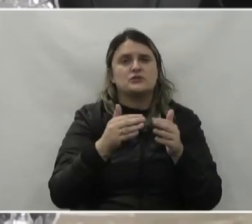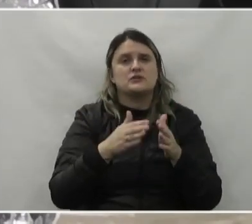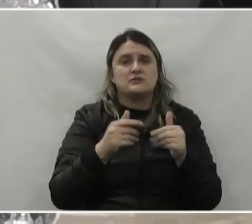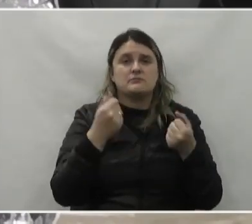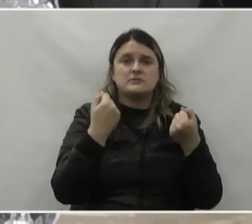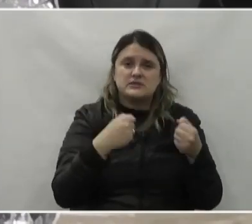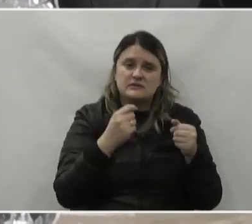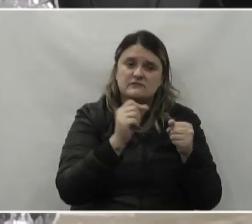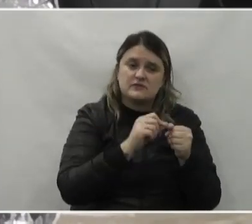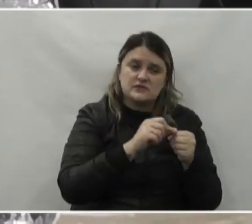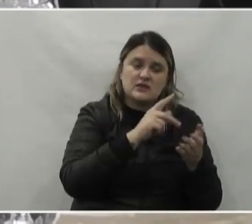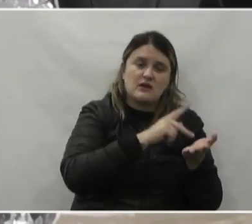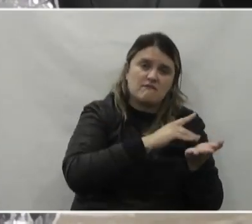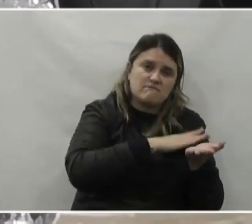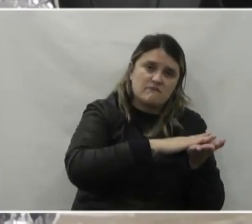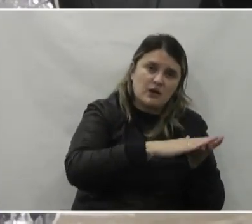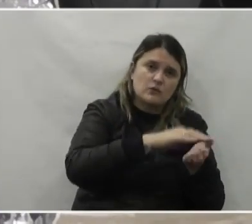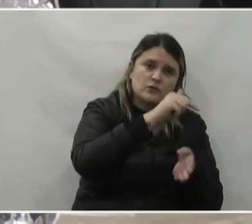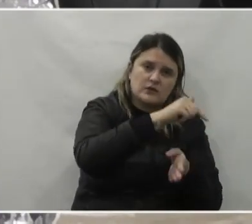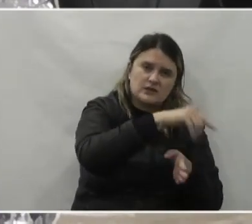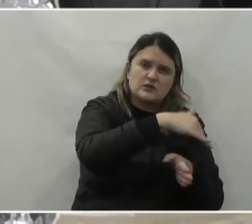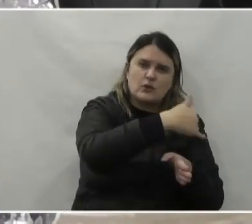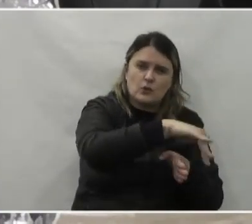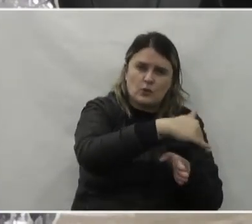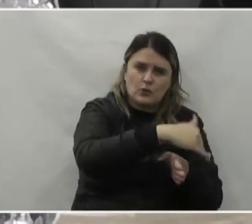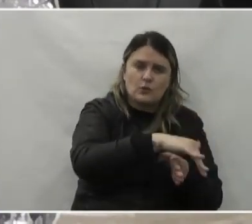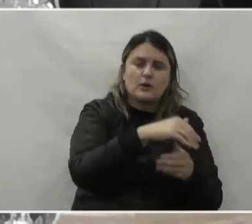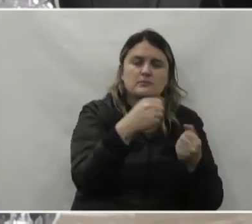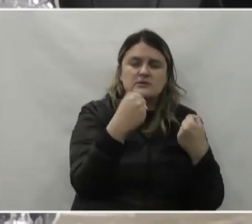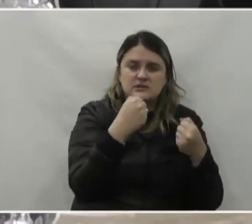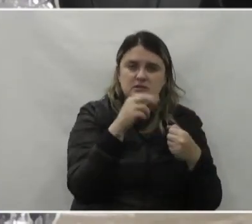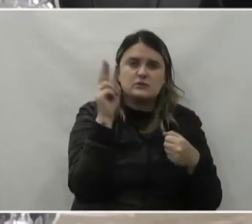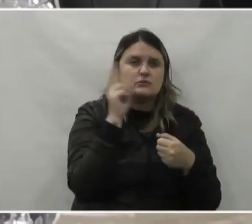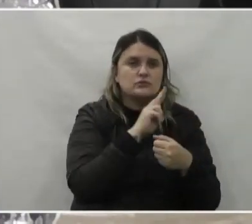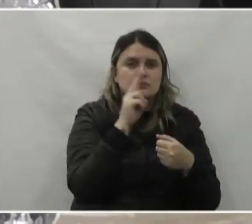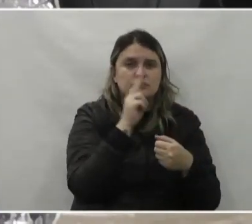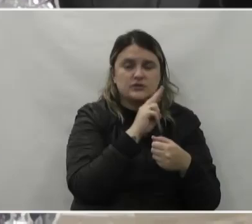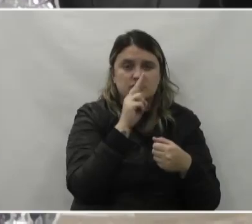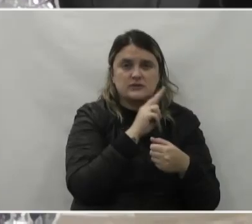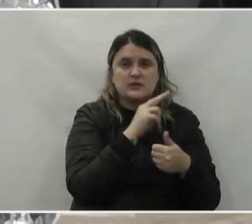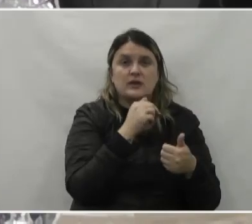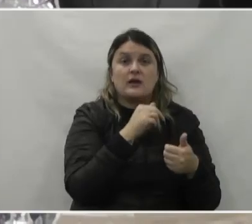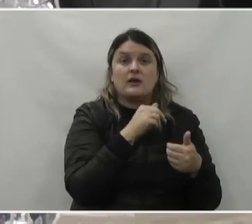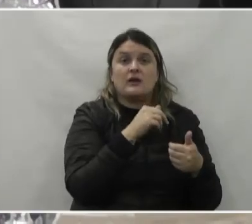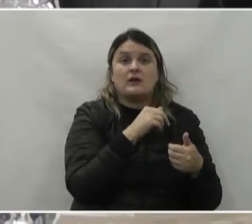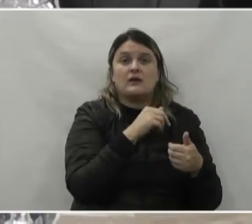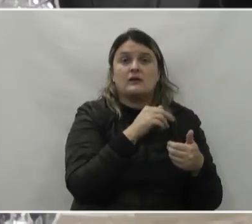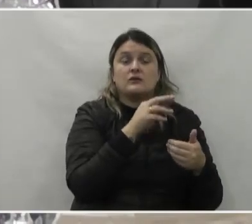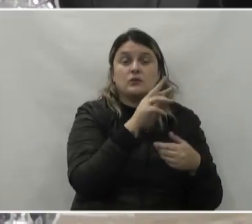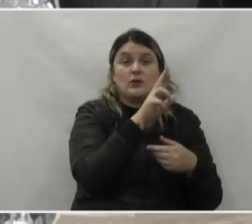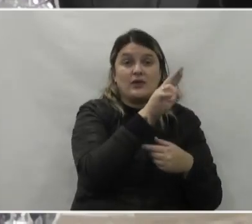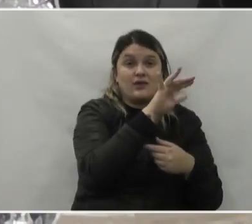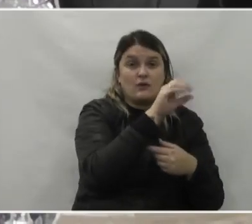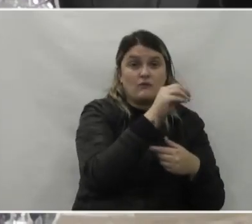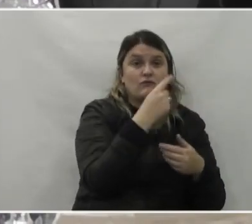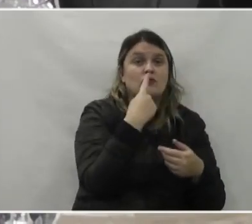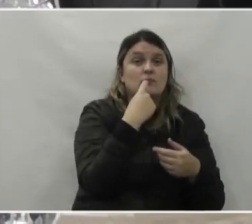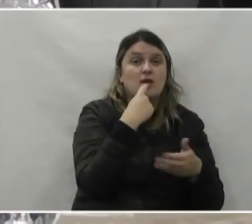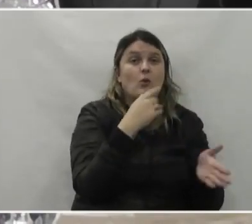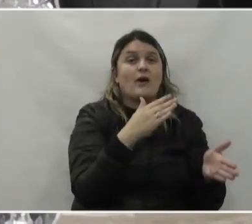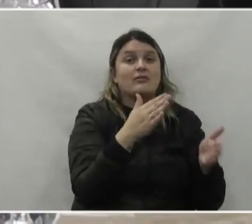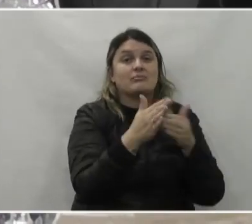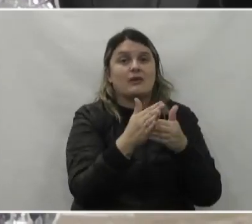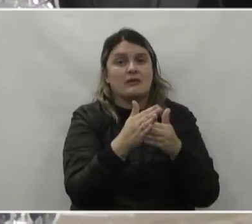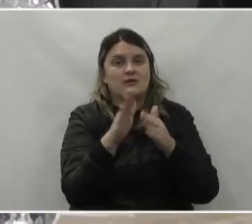requerimento, solicitando que seja feita essa parte ali do Rio Vermelho, que é bastante populosa, né?